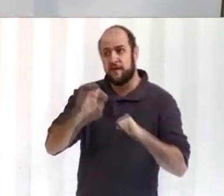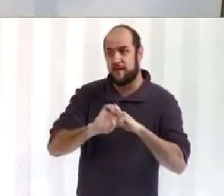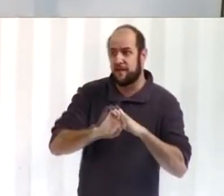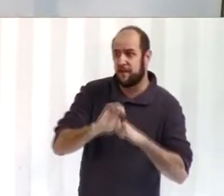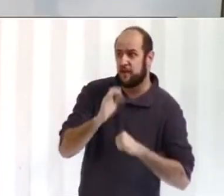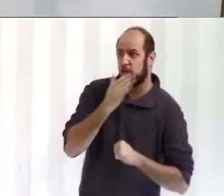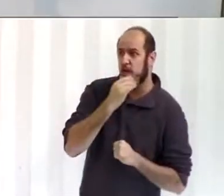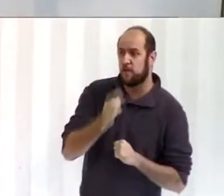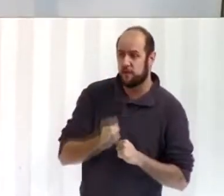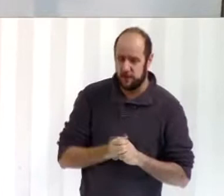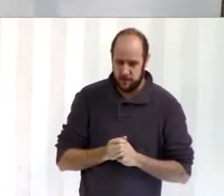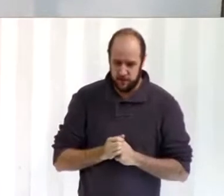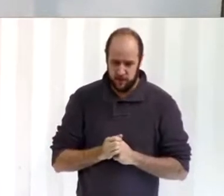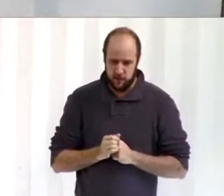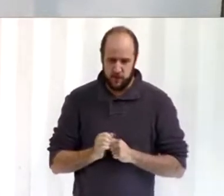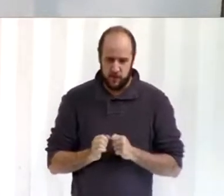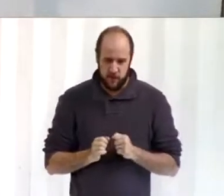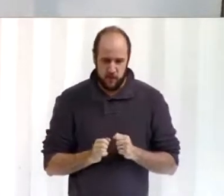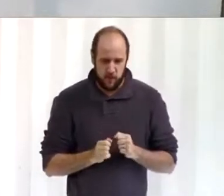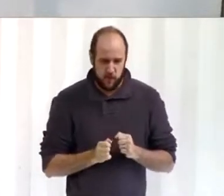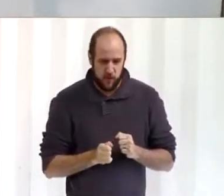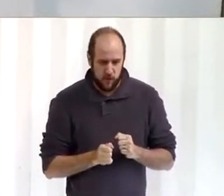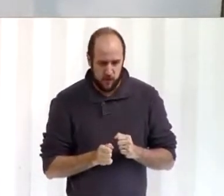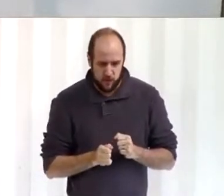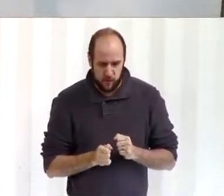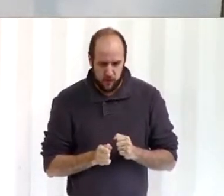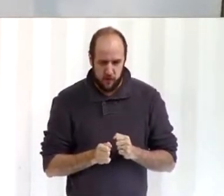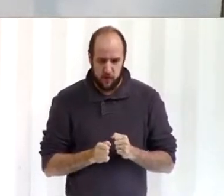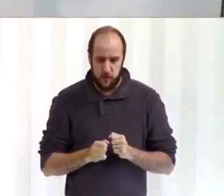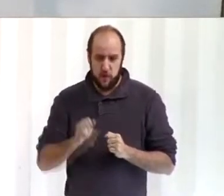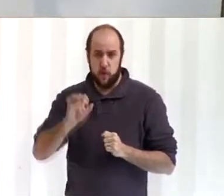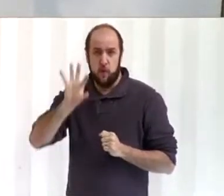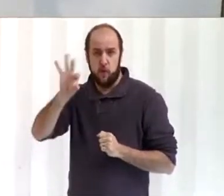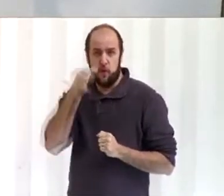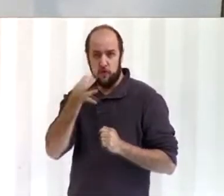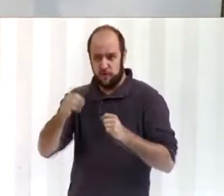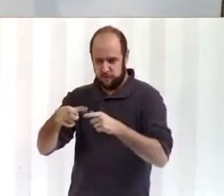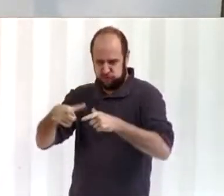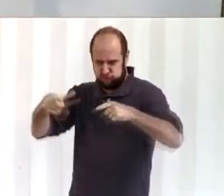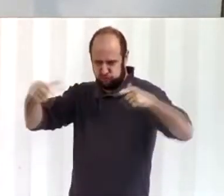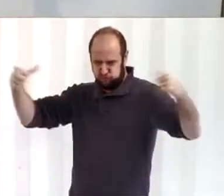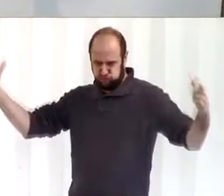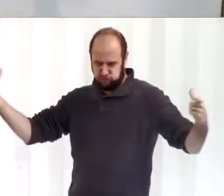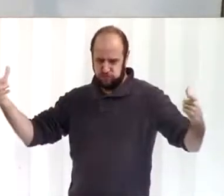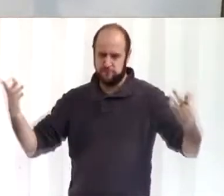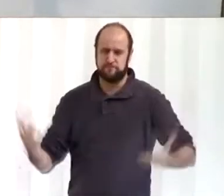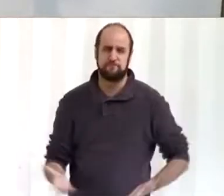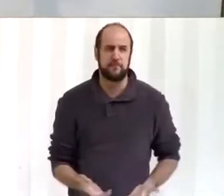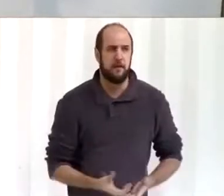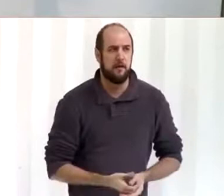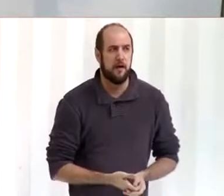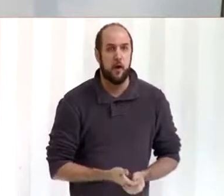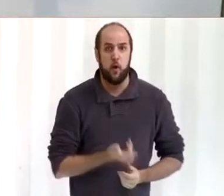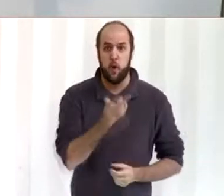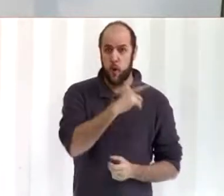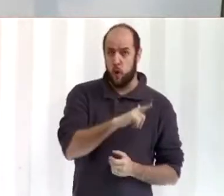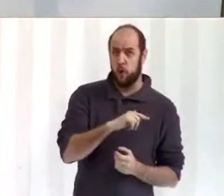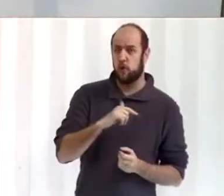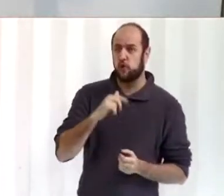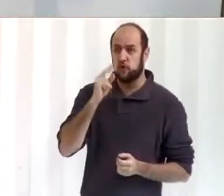Eliseu multiplicando o azeite da viúva, nós vemos ele